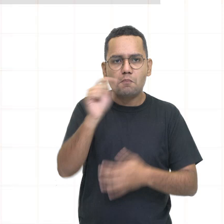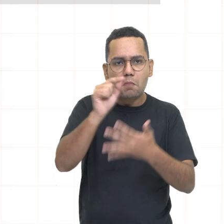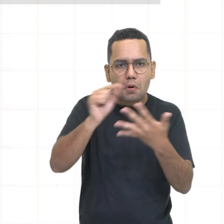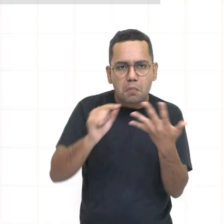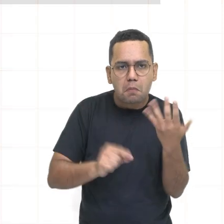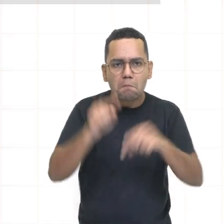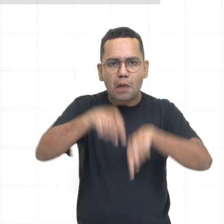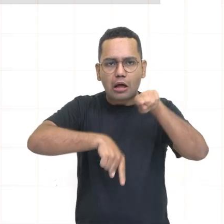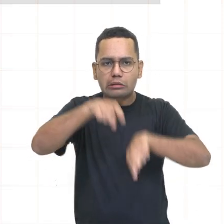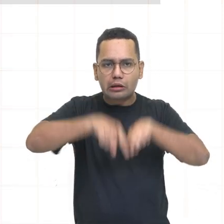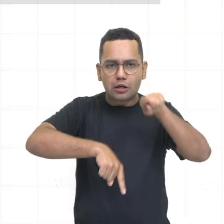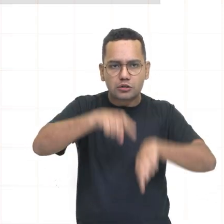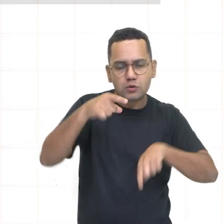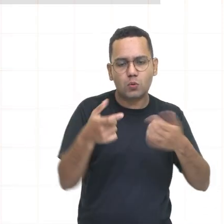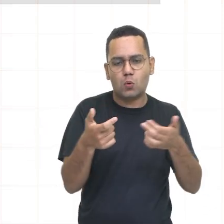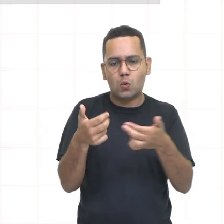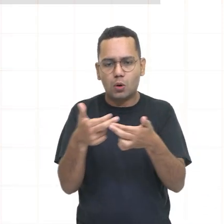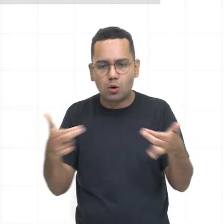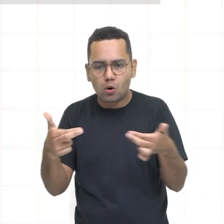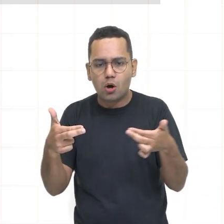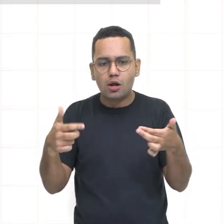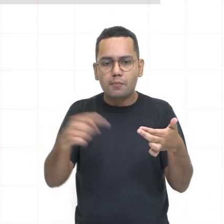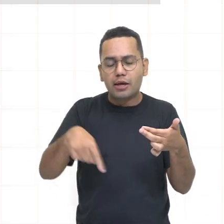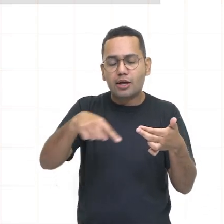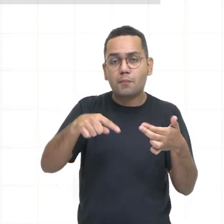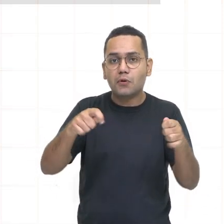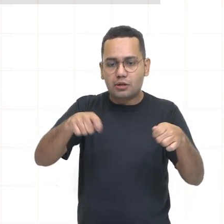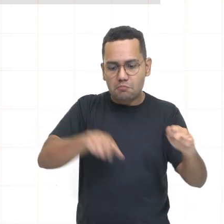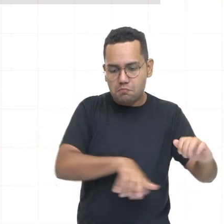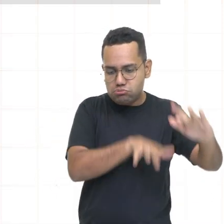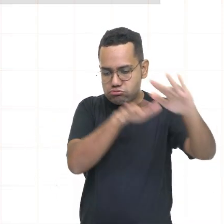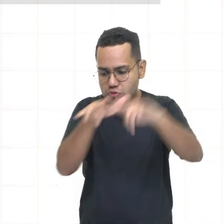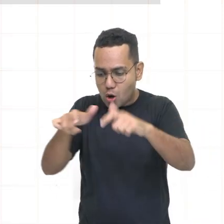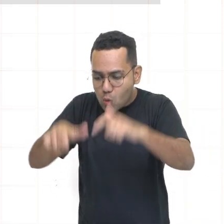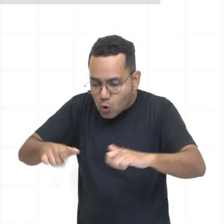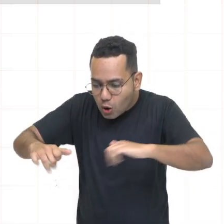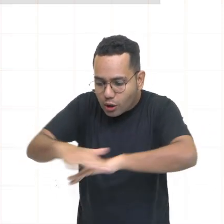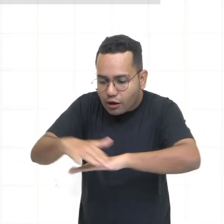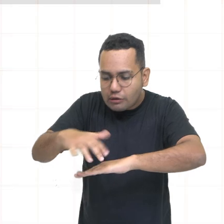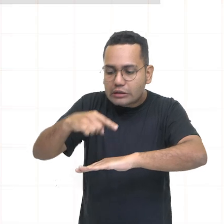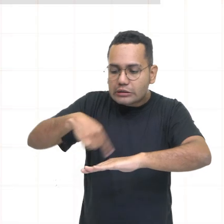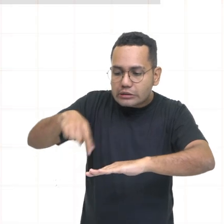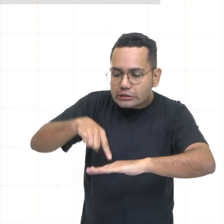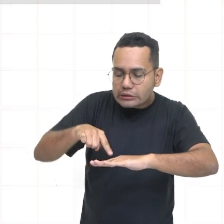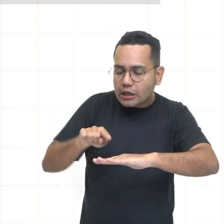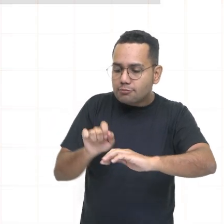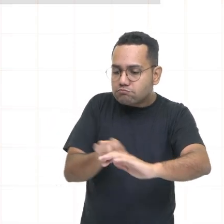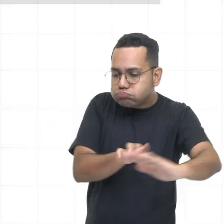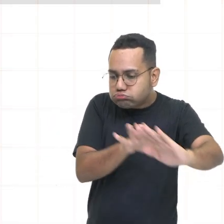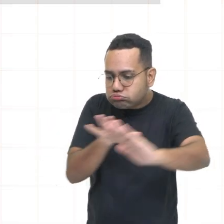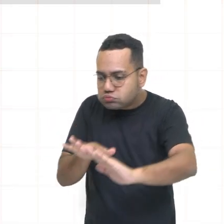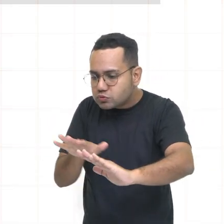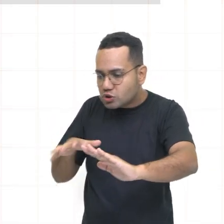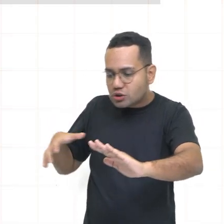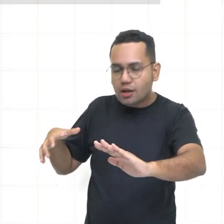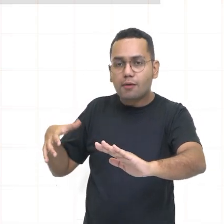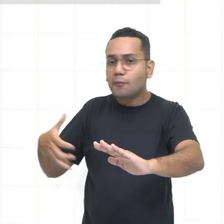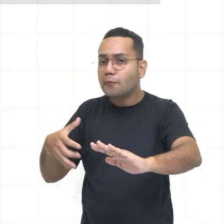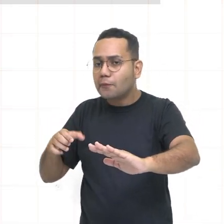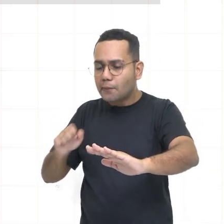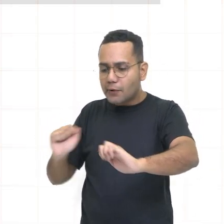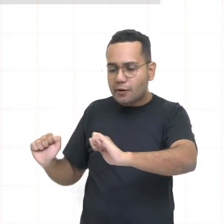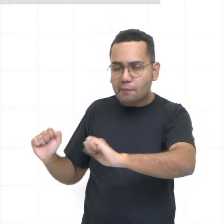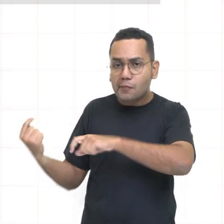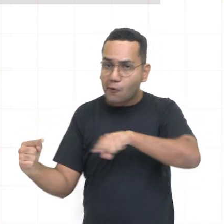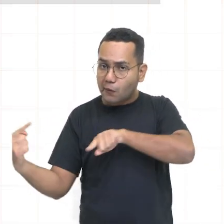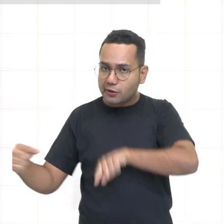Então, qual era o objetivo aqui nesse momento? O exército alemão deveria ser cercado. E aí, deveria ser cortada toda a